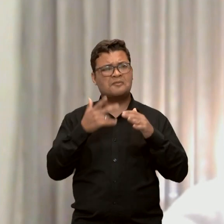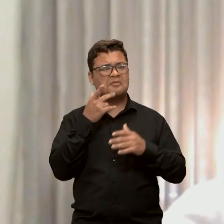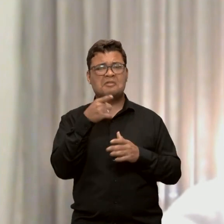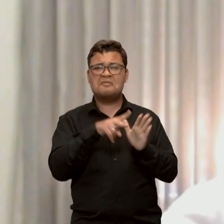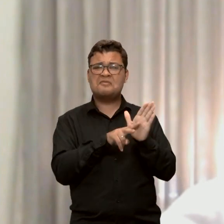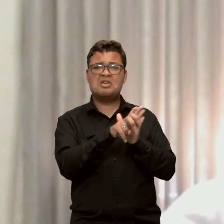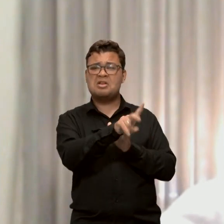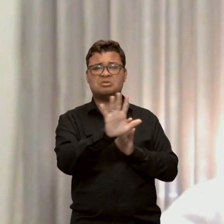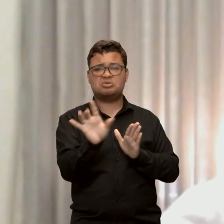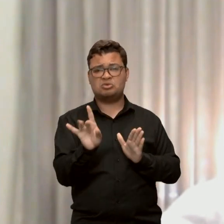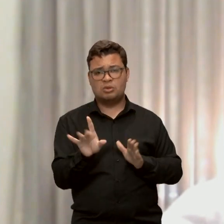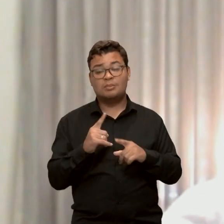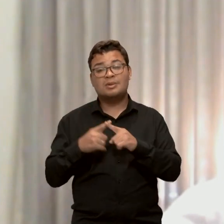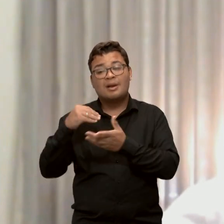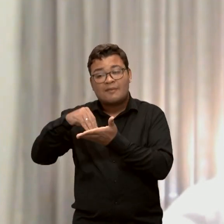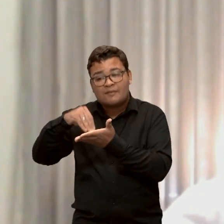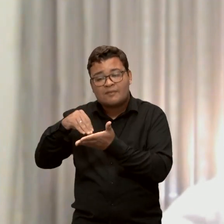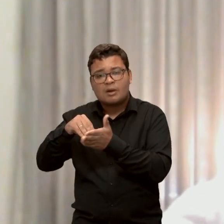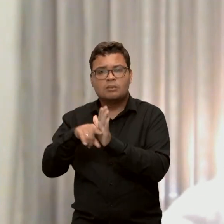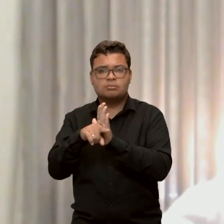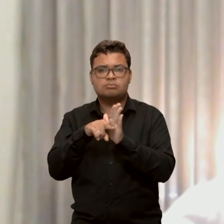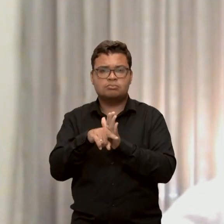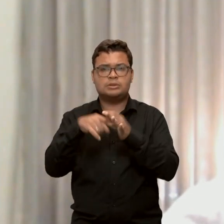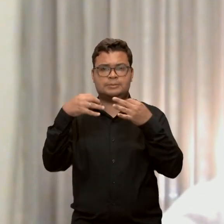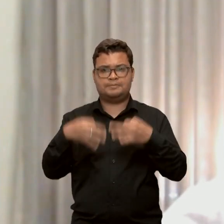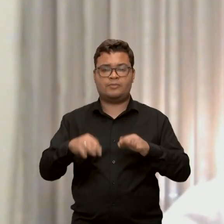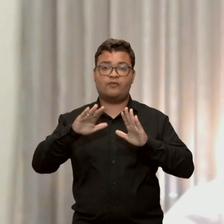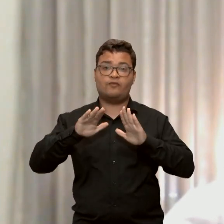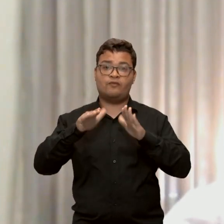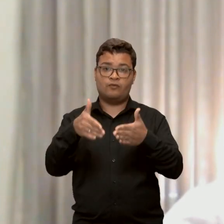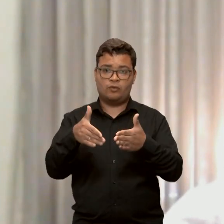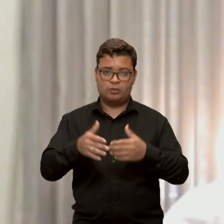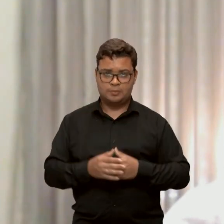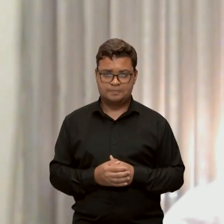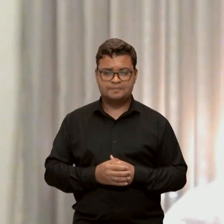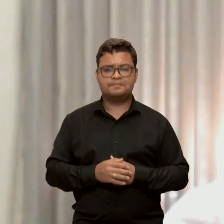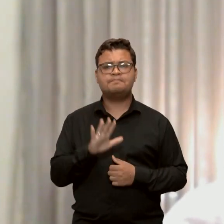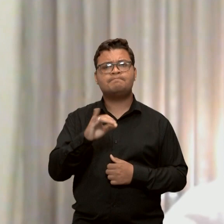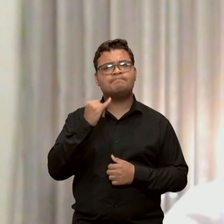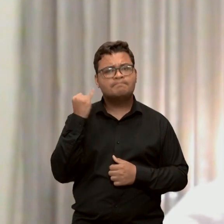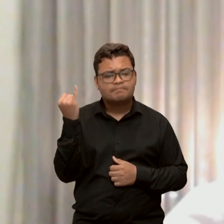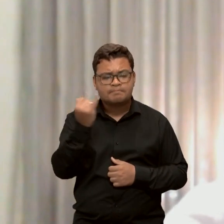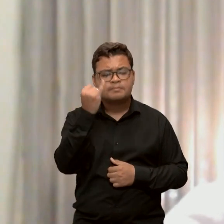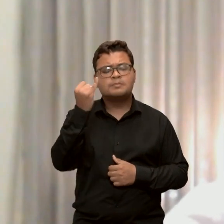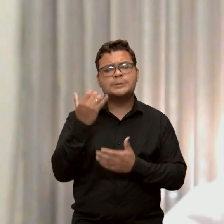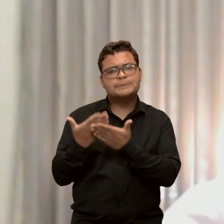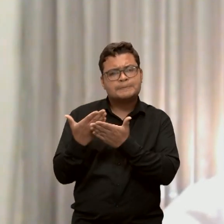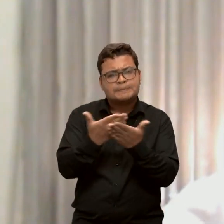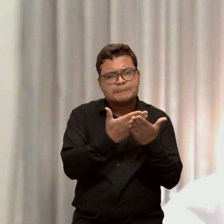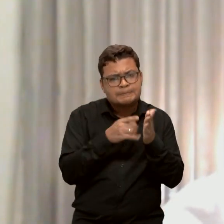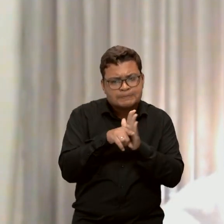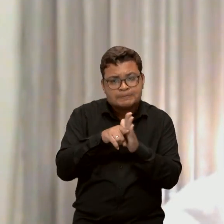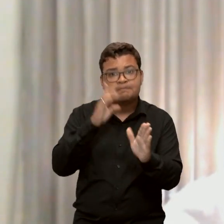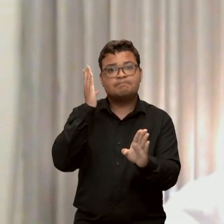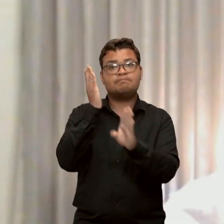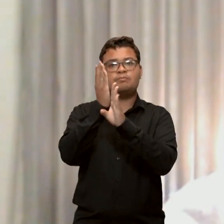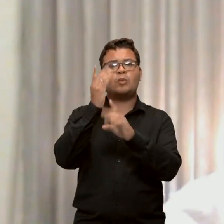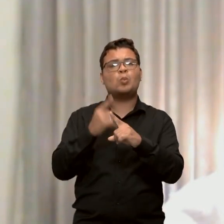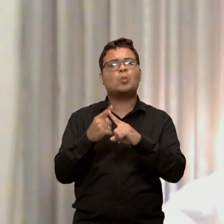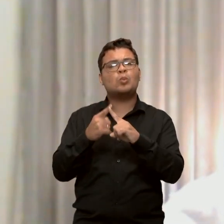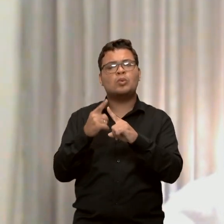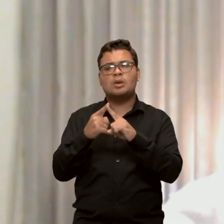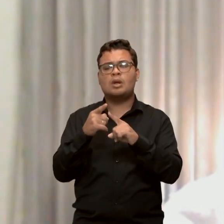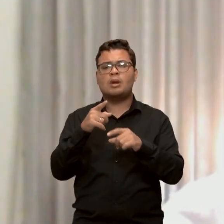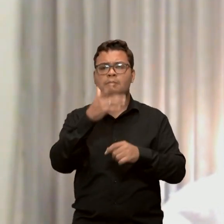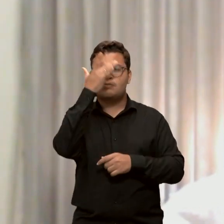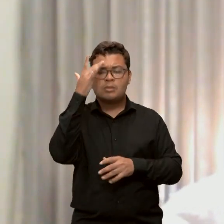no bebê. Então, assim, o diagnóstico de zika a gente pode falar que fica subnotificado. Às vezes, quando as sorologias dão negativo, vai entrar como uma virose qualquer